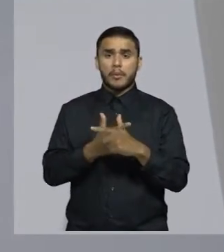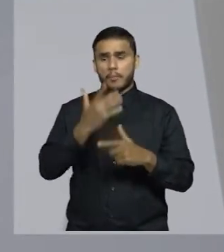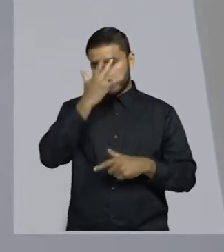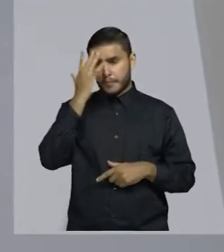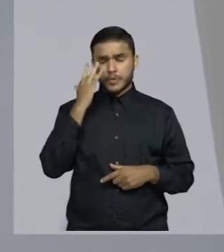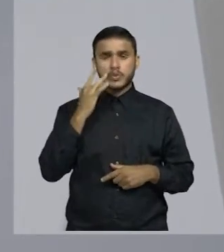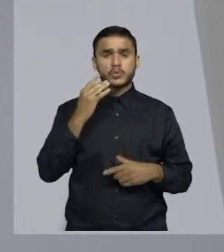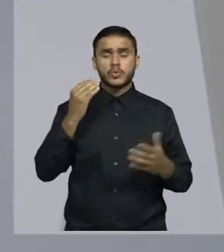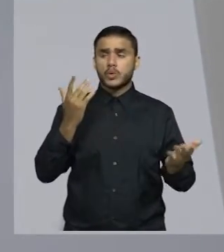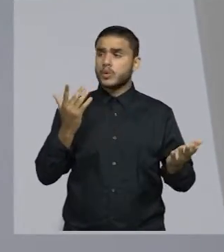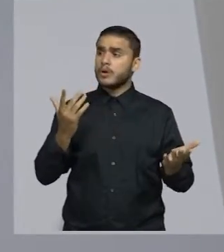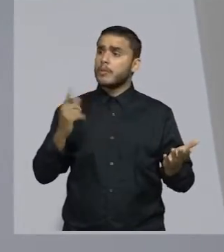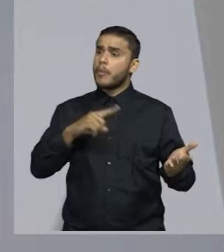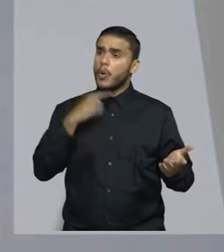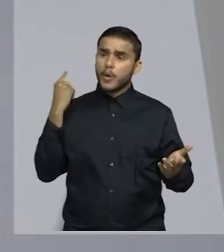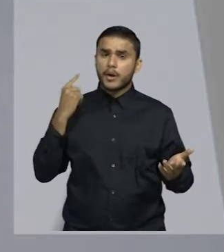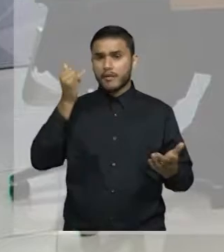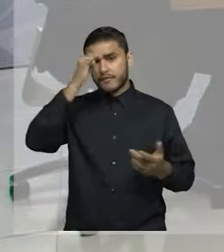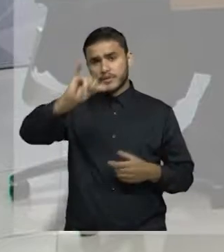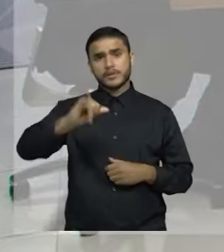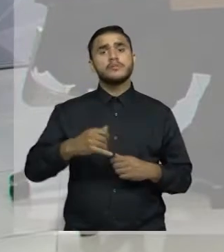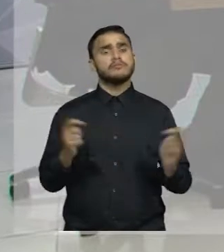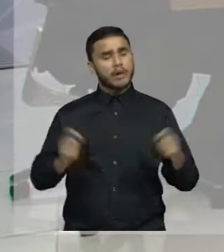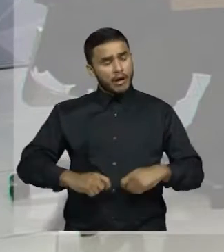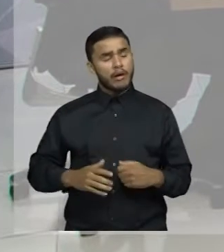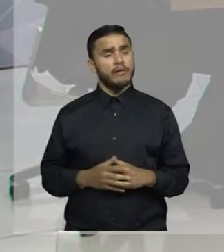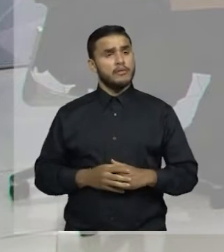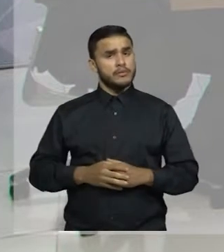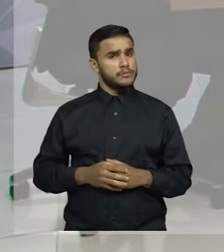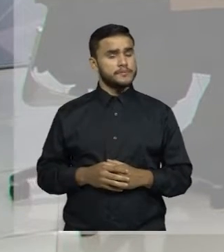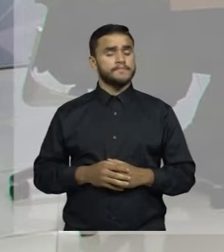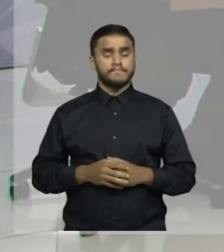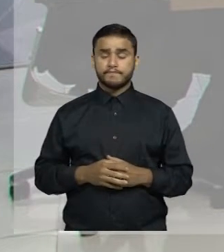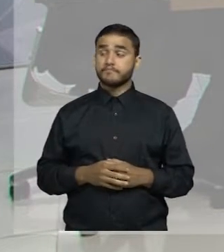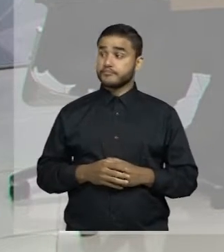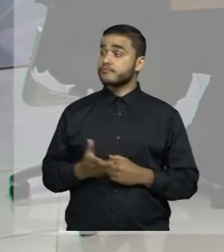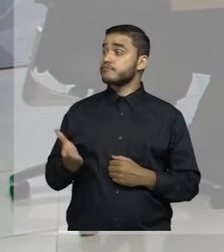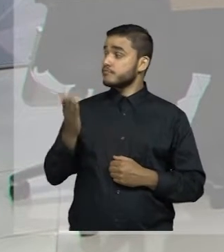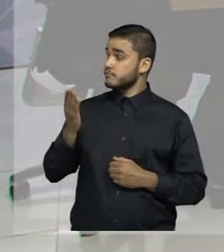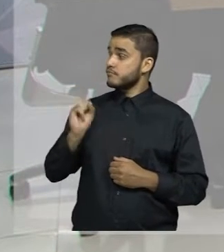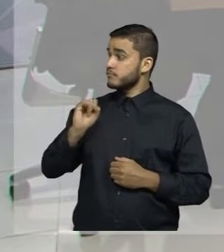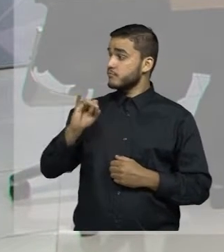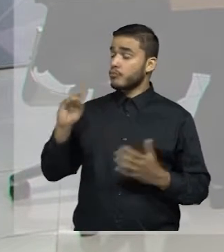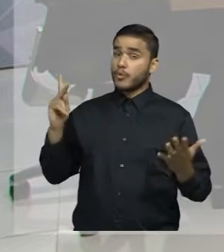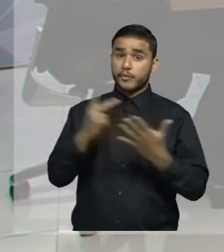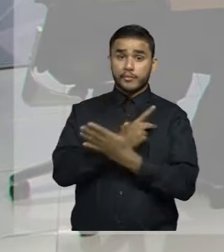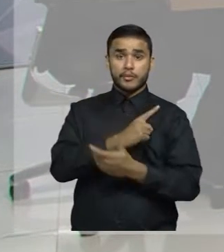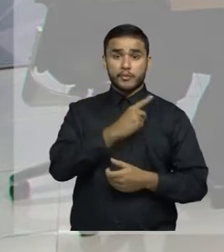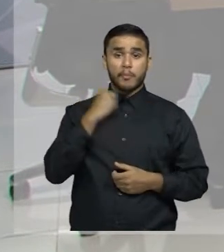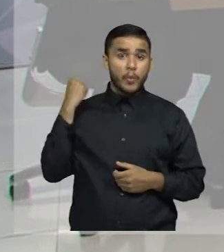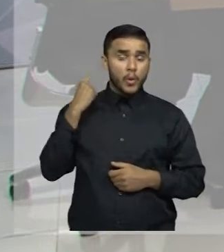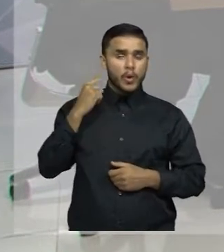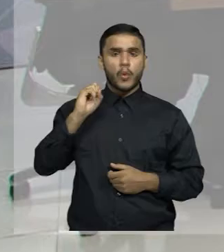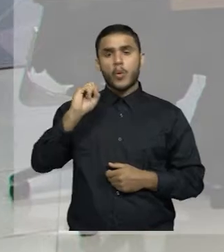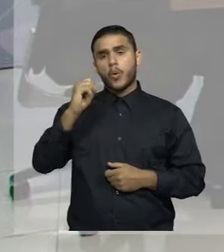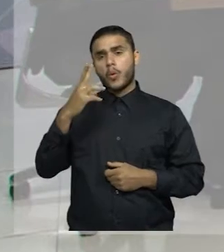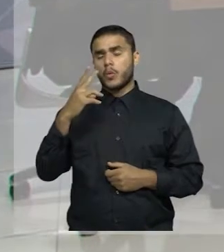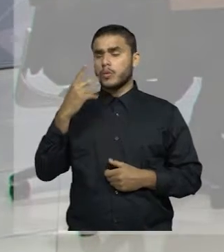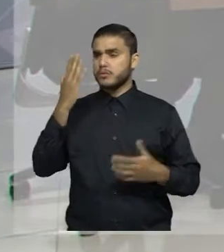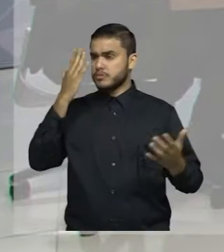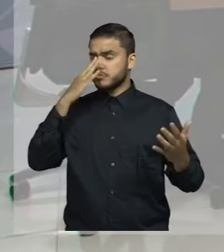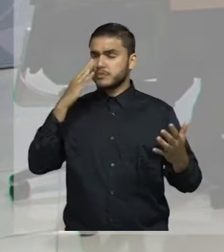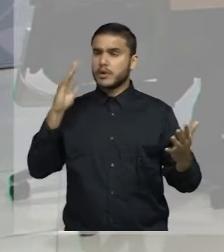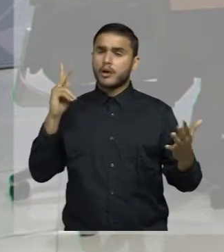dessas vítimas. Né? Tem, e é preciso lembrar que, havendo morte, ou mesmo alguma lesão